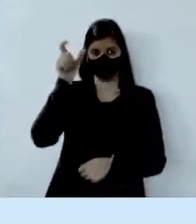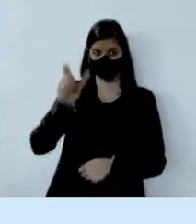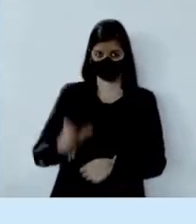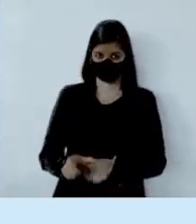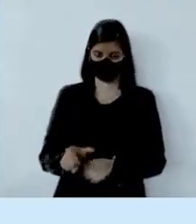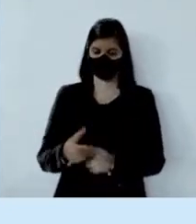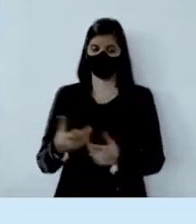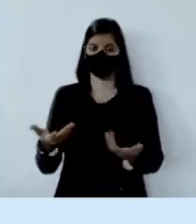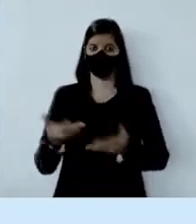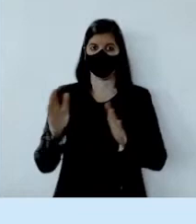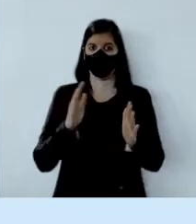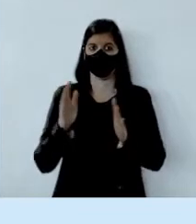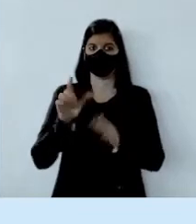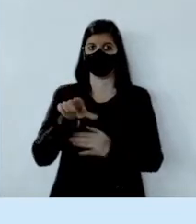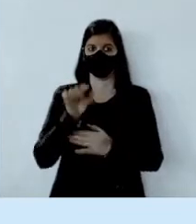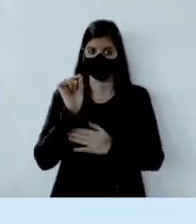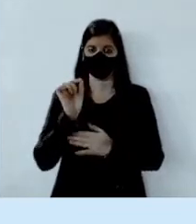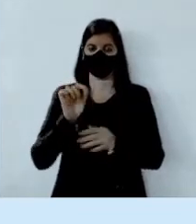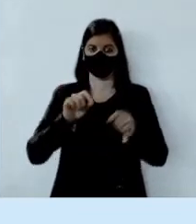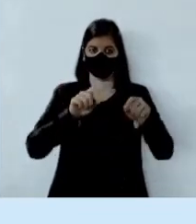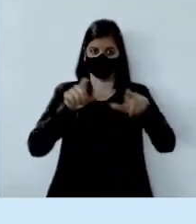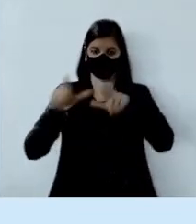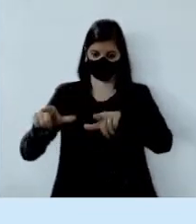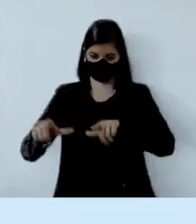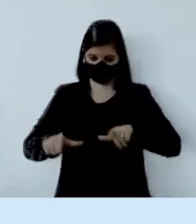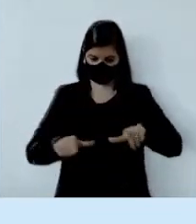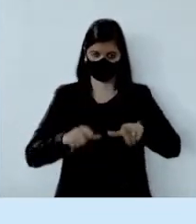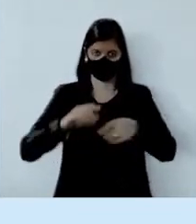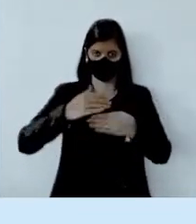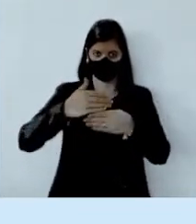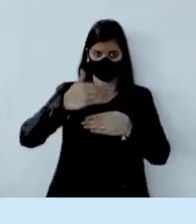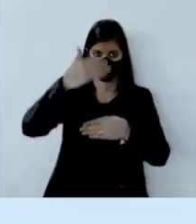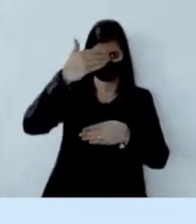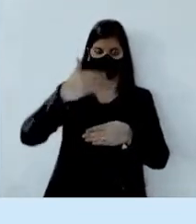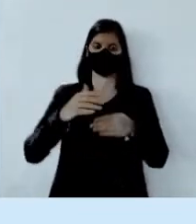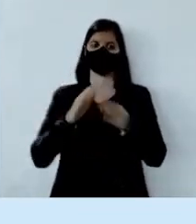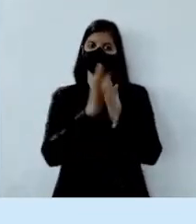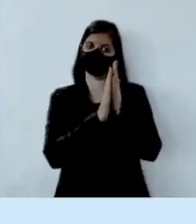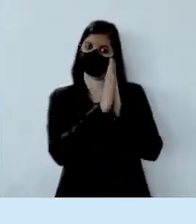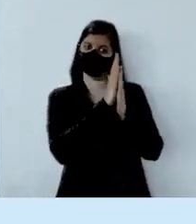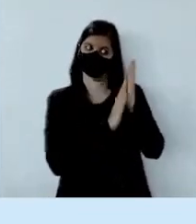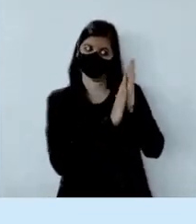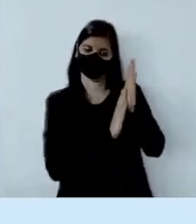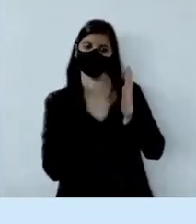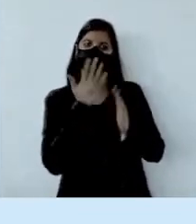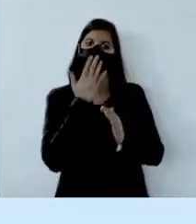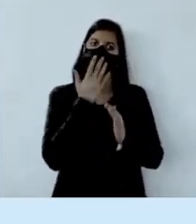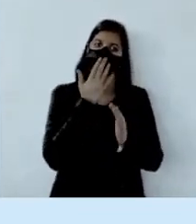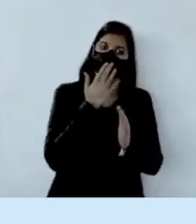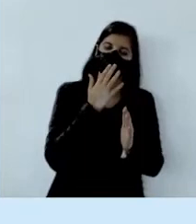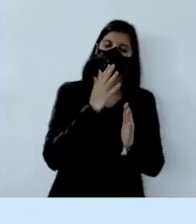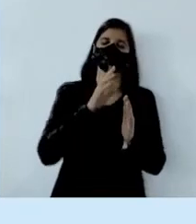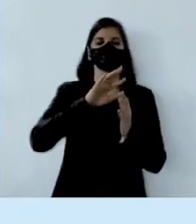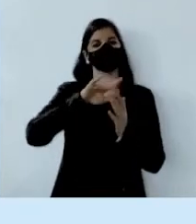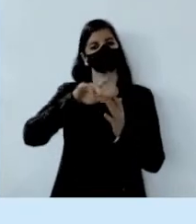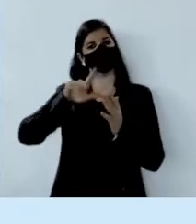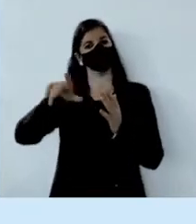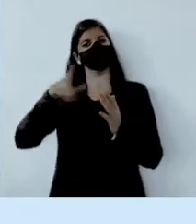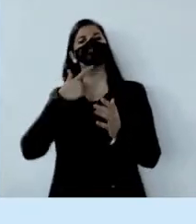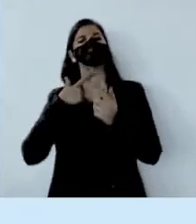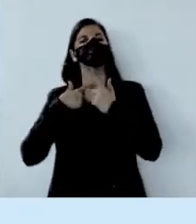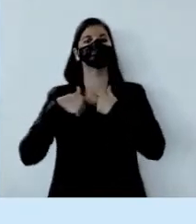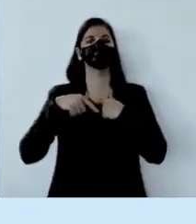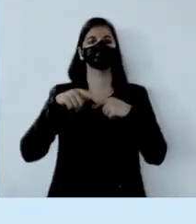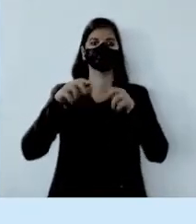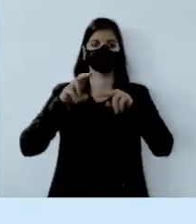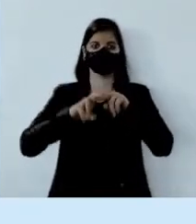gente vai escolher o revestimento de piso, parede, tipo de forro, cores, texturas, estilo da decoração,